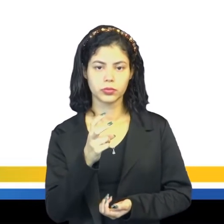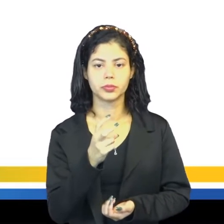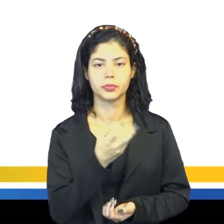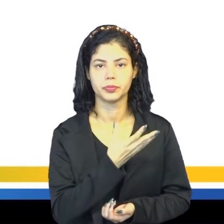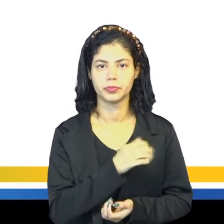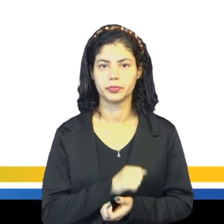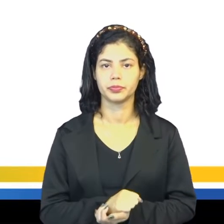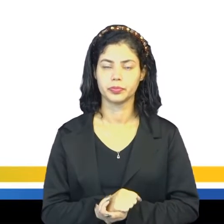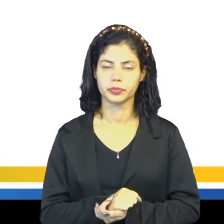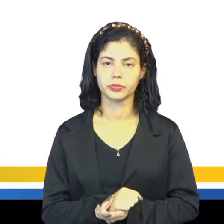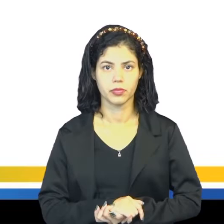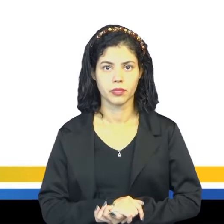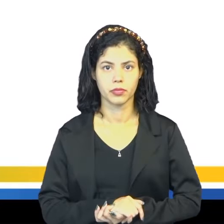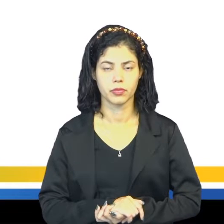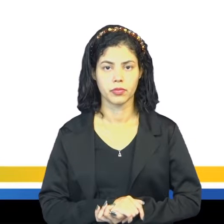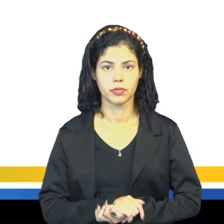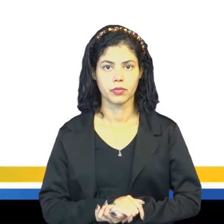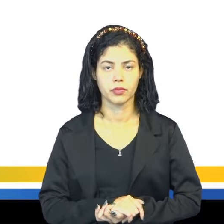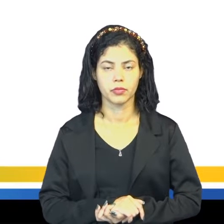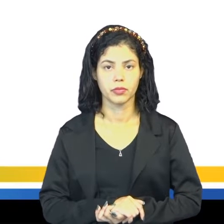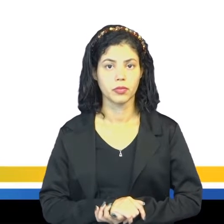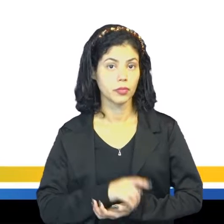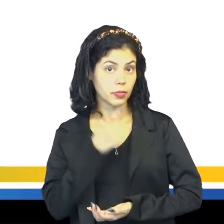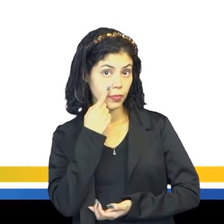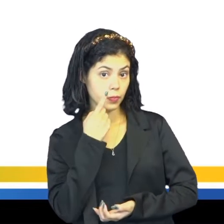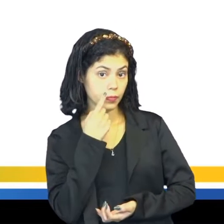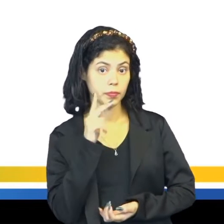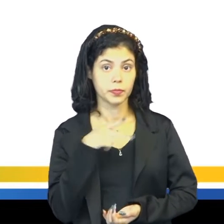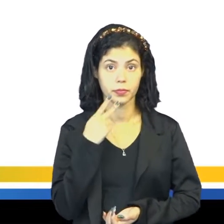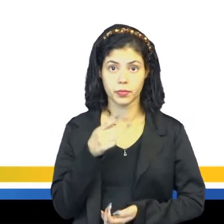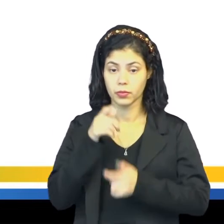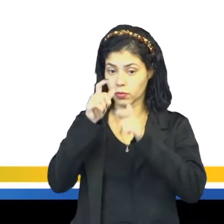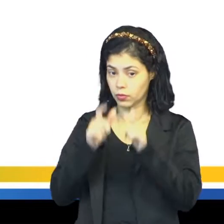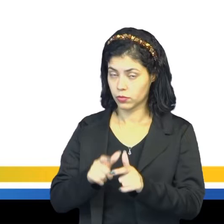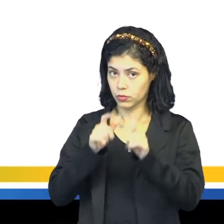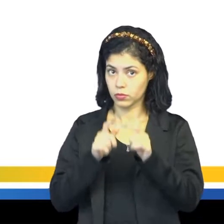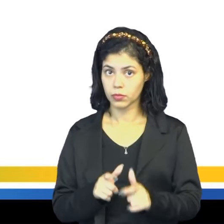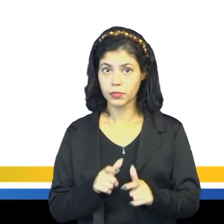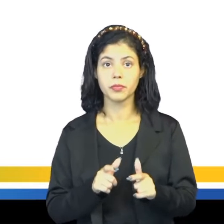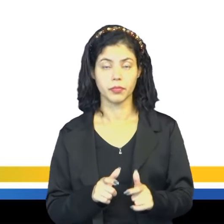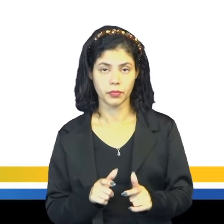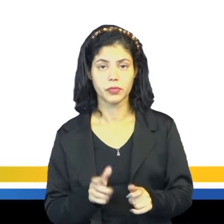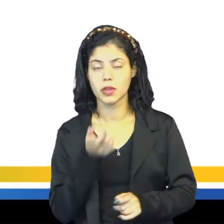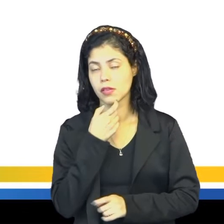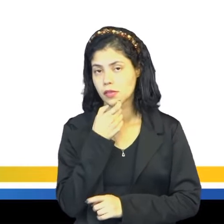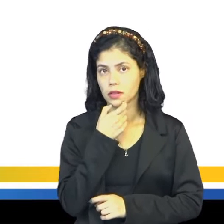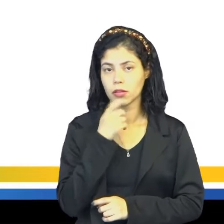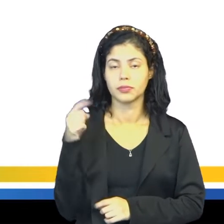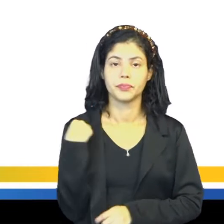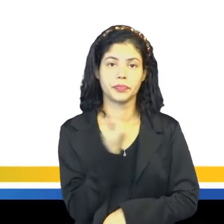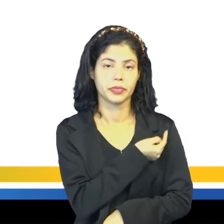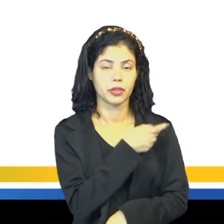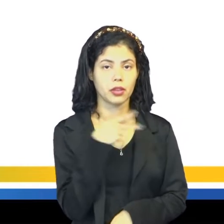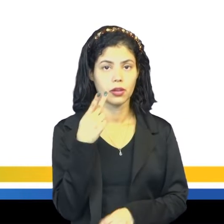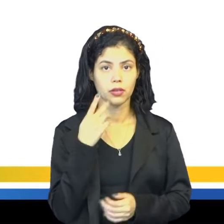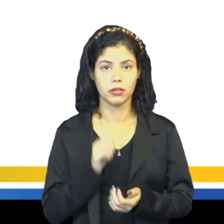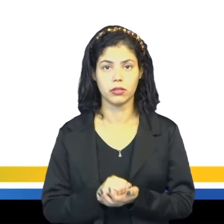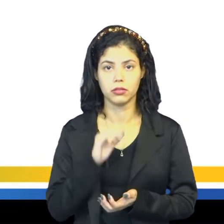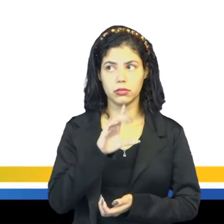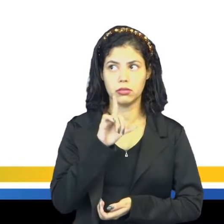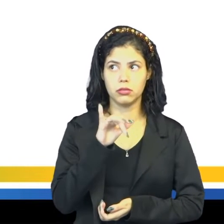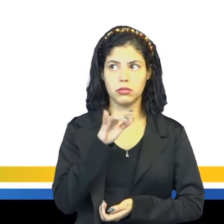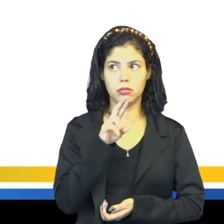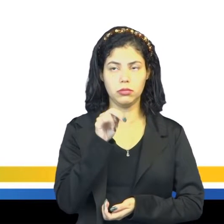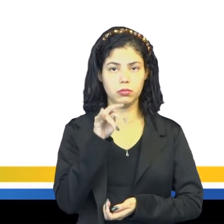anos, por exemplo. Para você dizer a sua localização, em inglês nós falamos